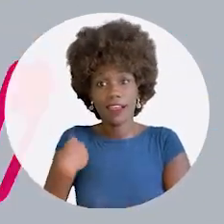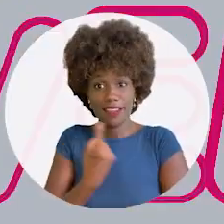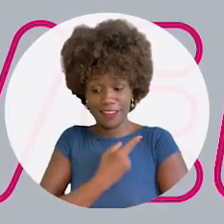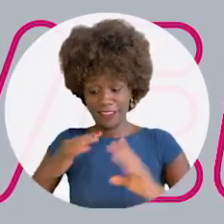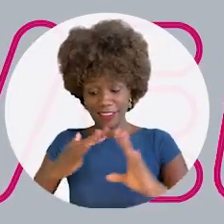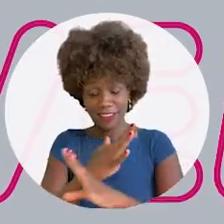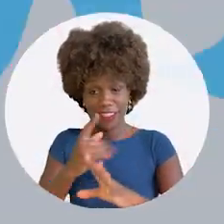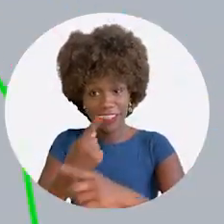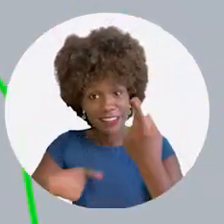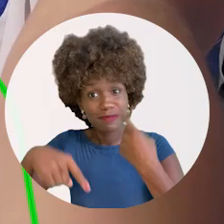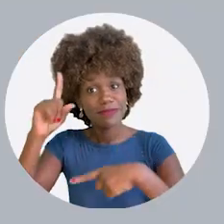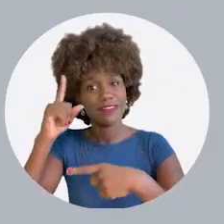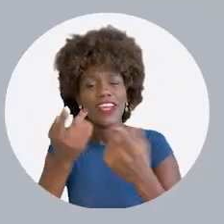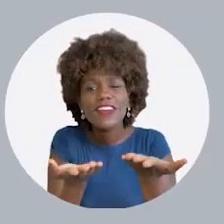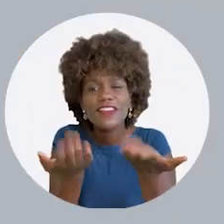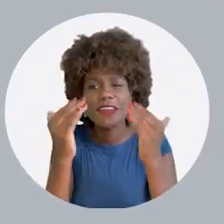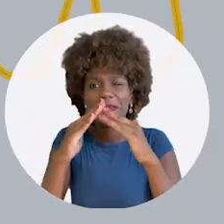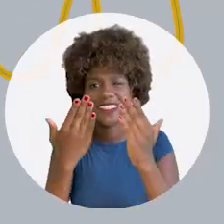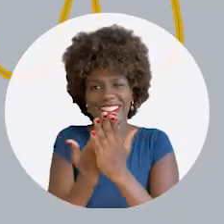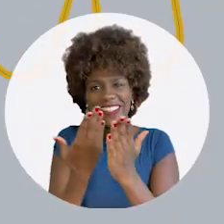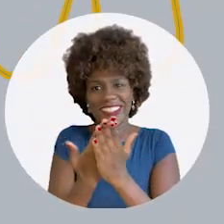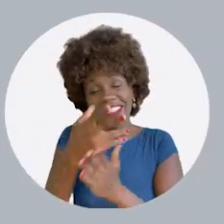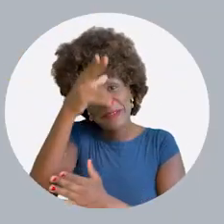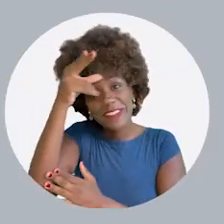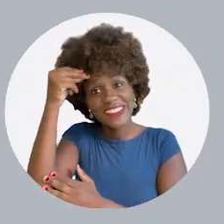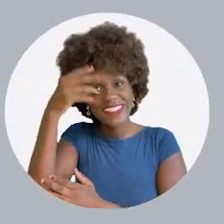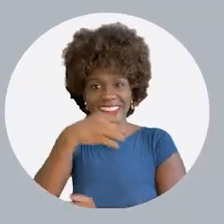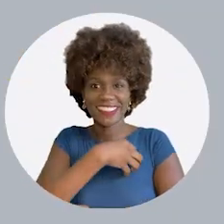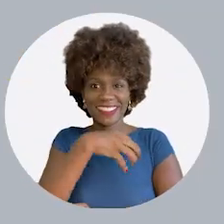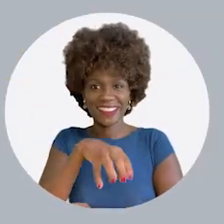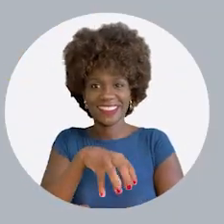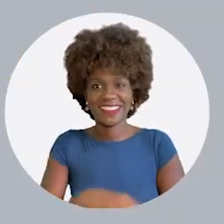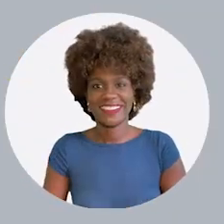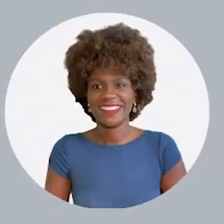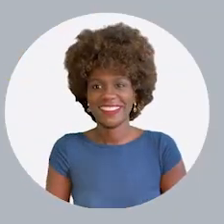frente. É a nossa cidade dando a volta por cima. Vem pra escola! Prefeitura de Salvador.